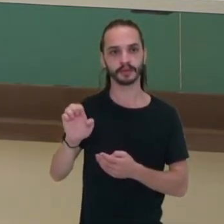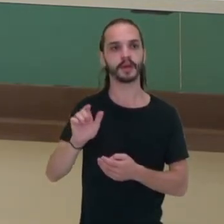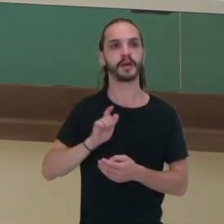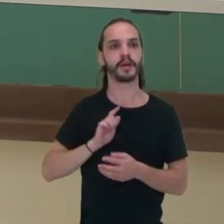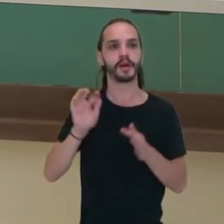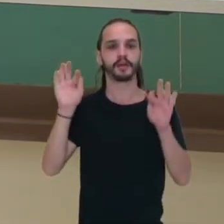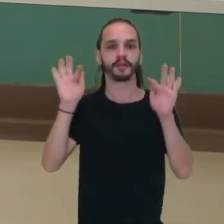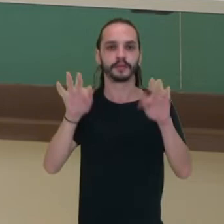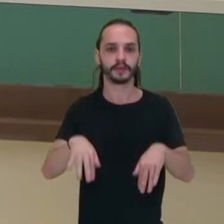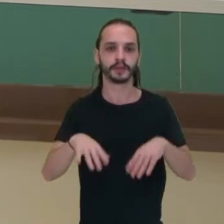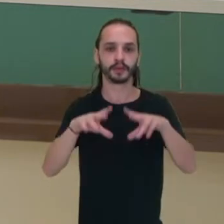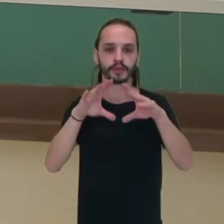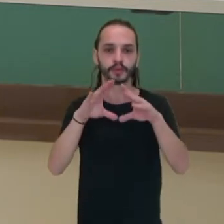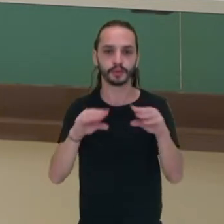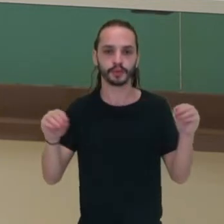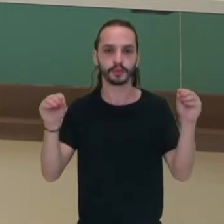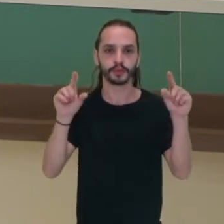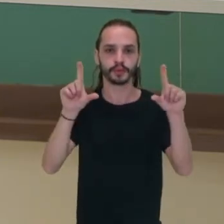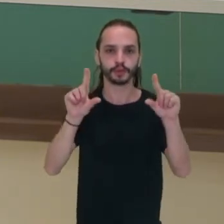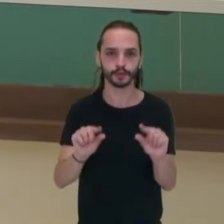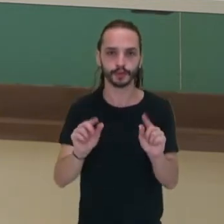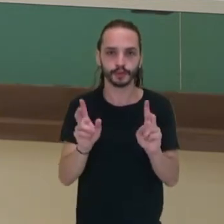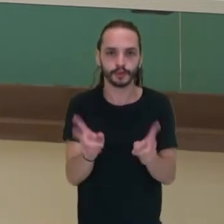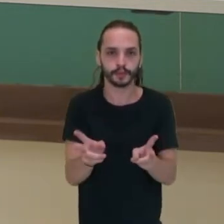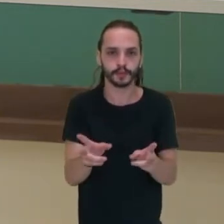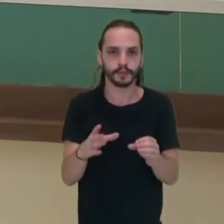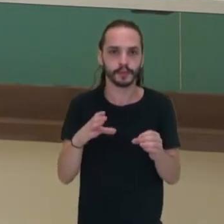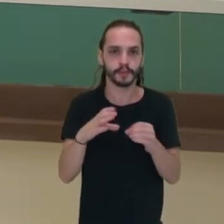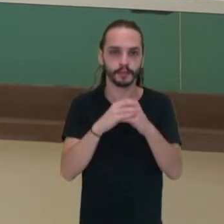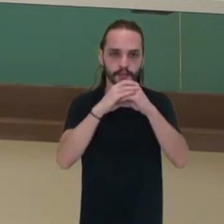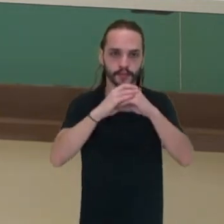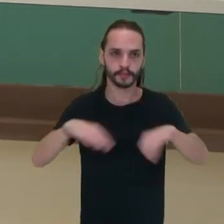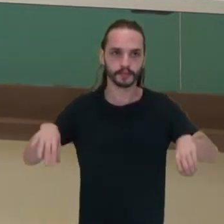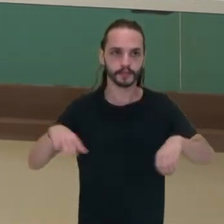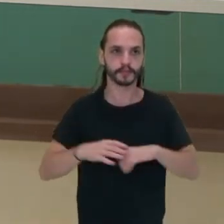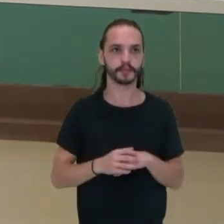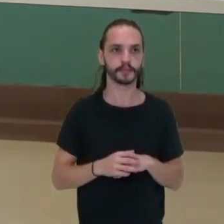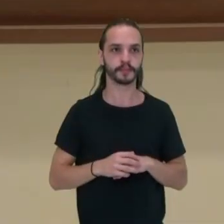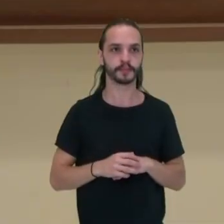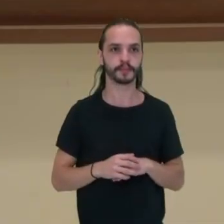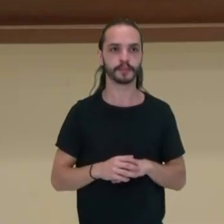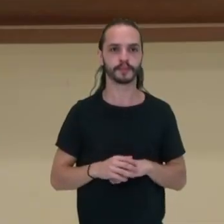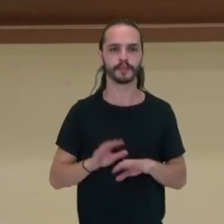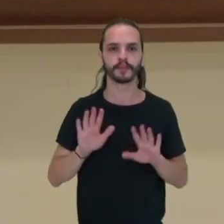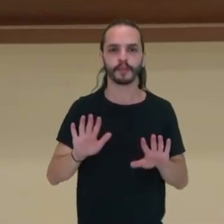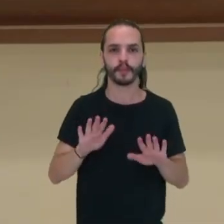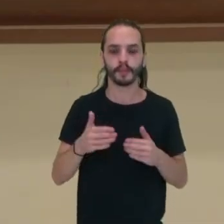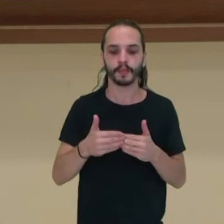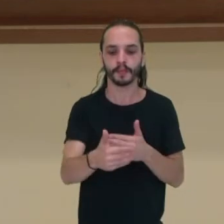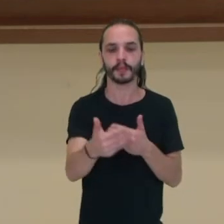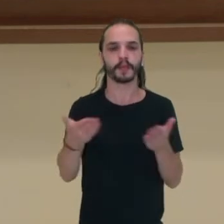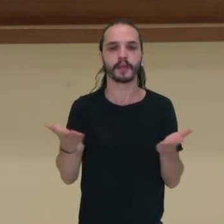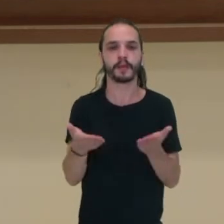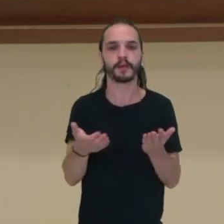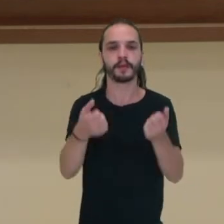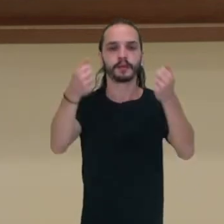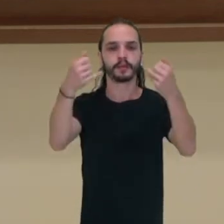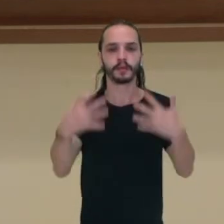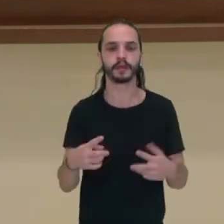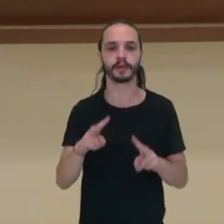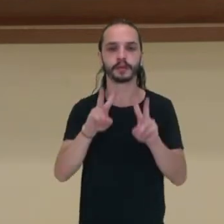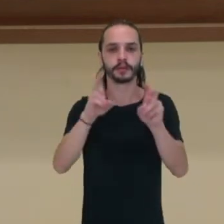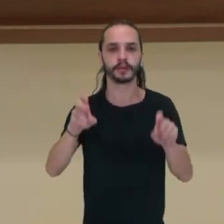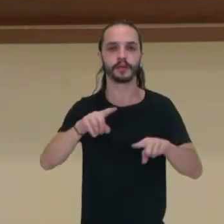processo ali reducional nessa mesma meiose ali. Agora, com relação à variabilidade genética, vamos tentar lembrar o conceito